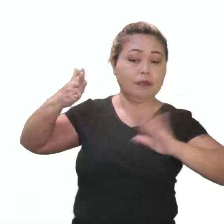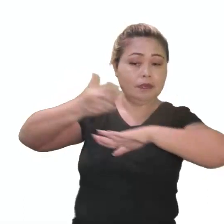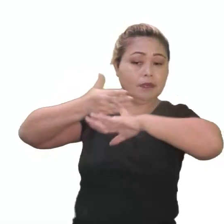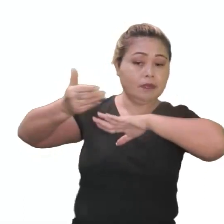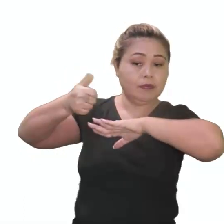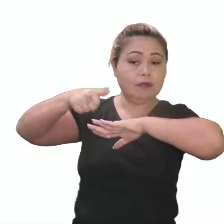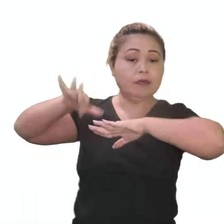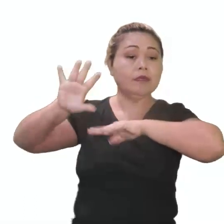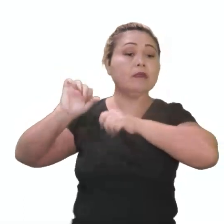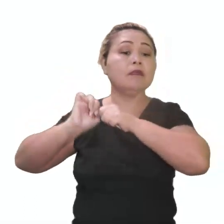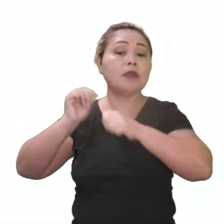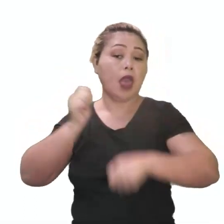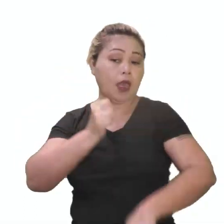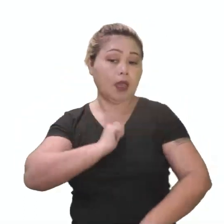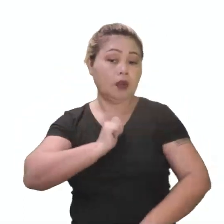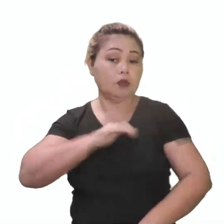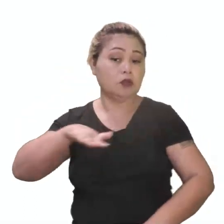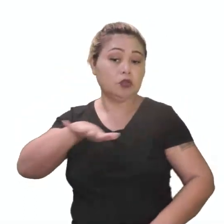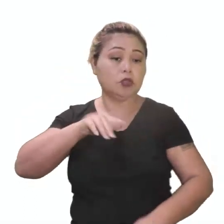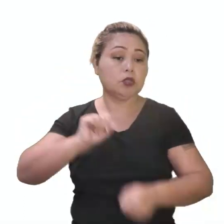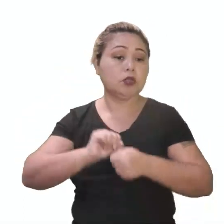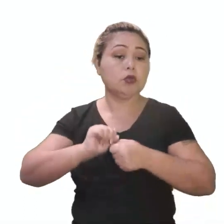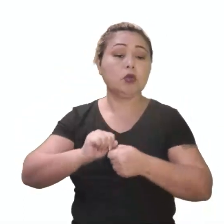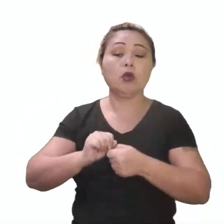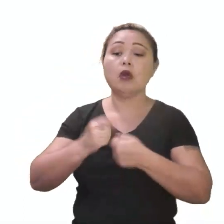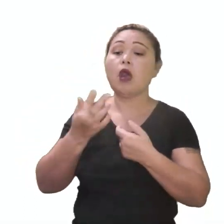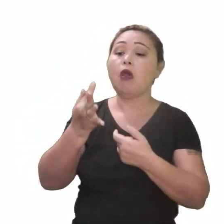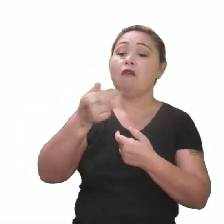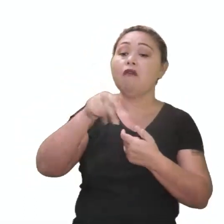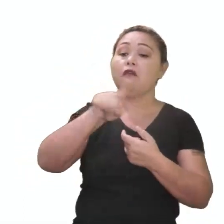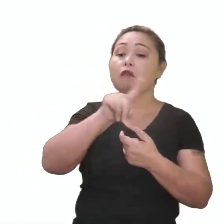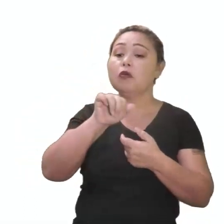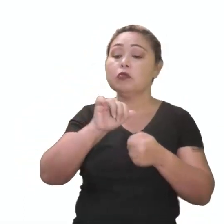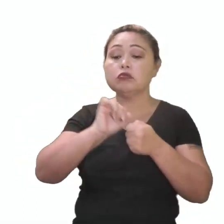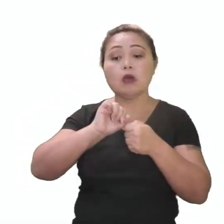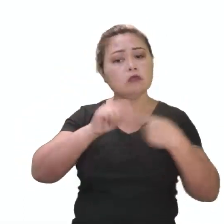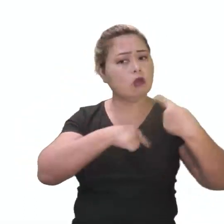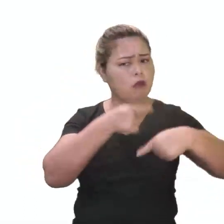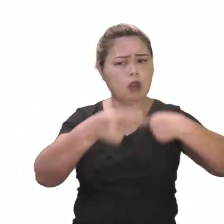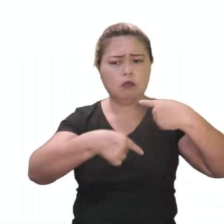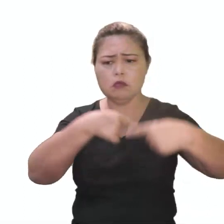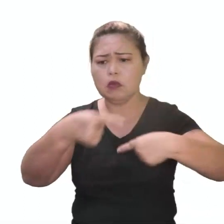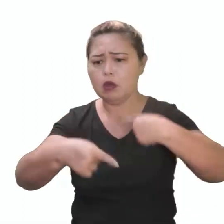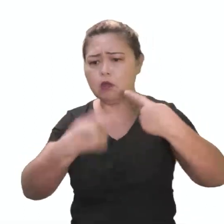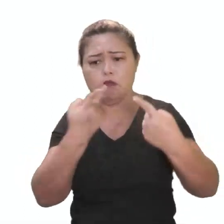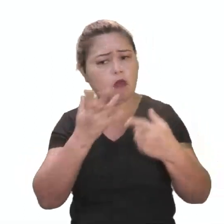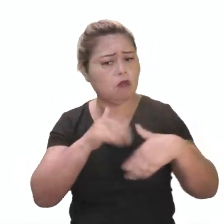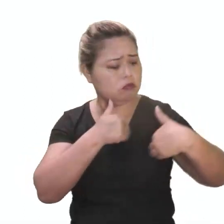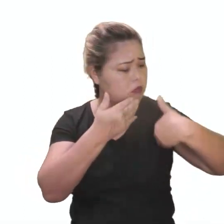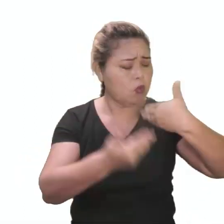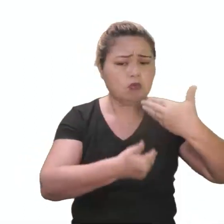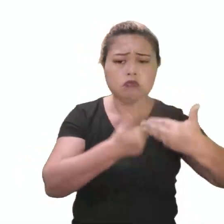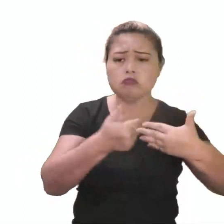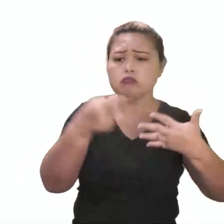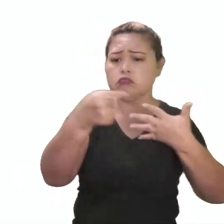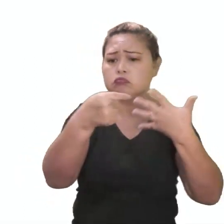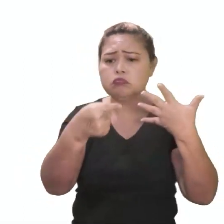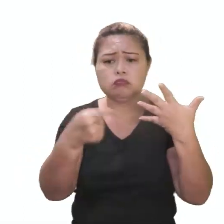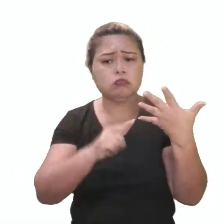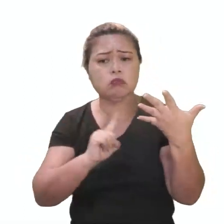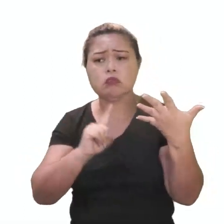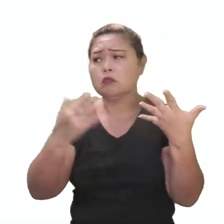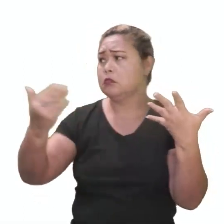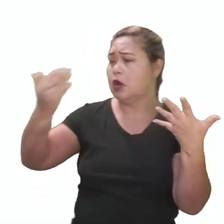eras arqueologias aí. E fossilização. Não estou falando do processo, enfim, não estou falando dos